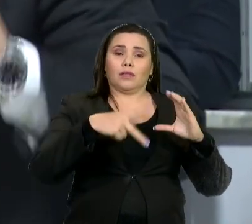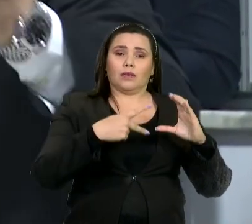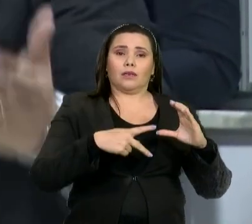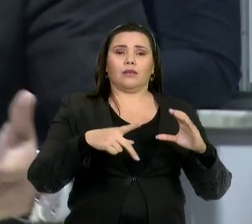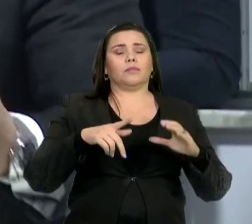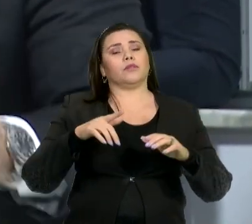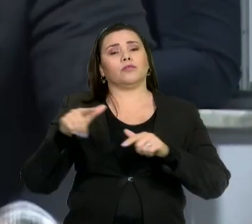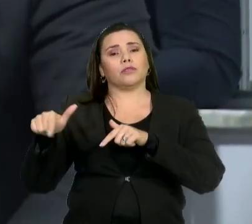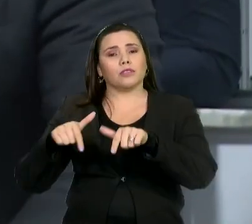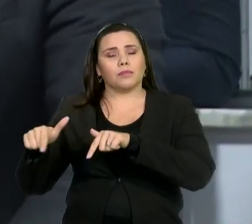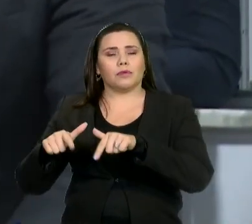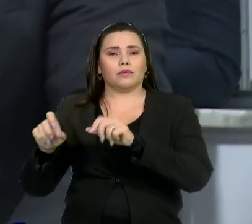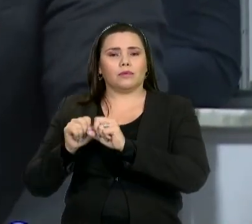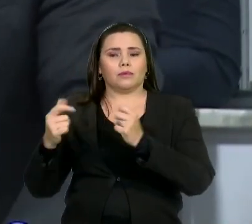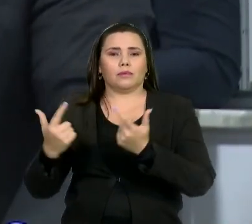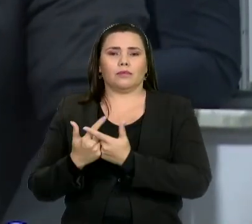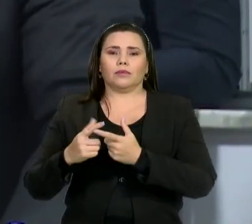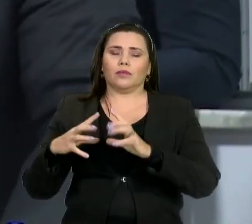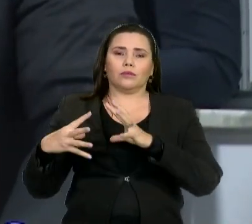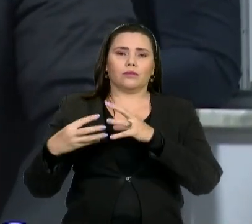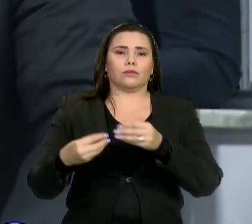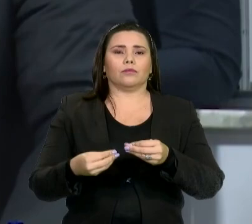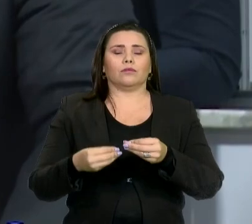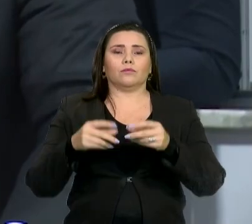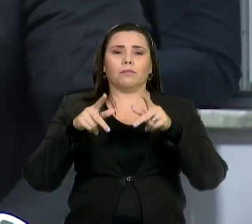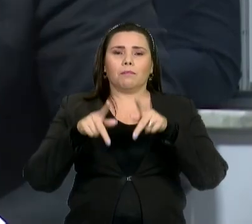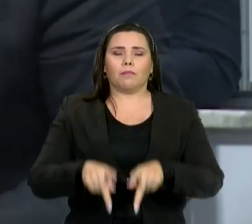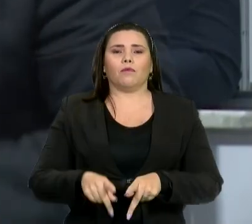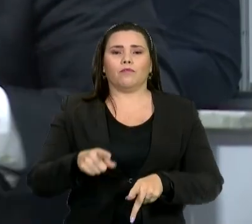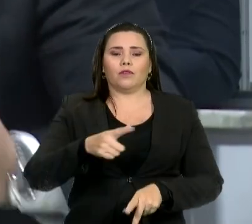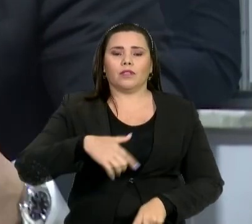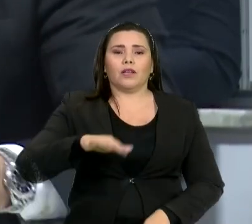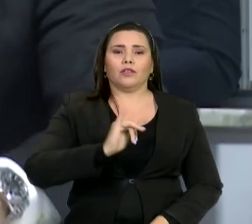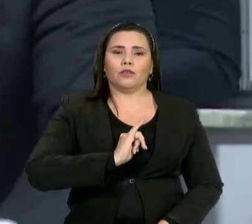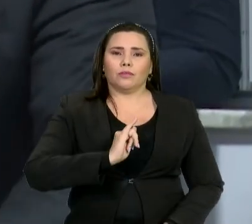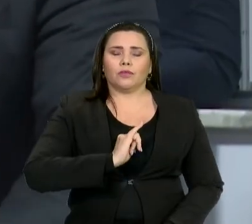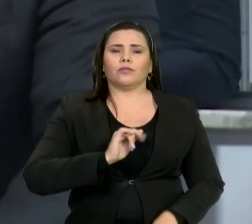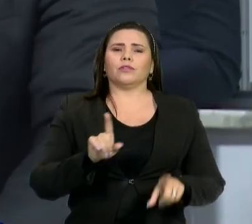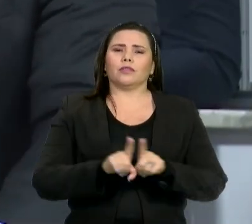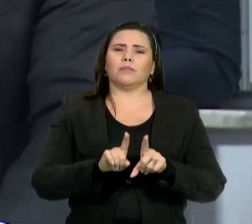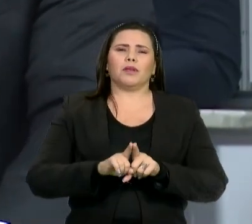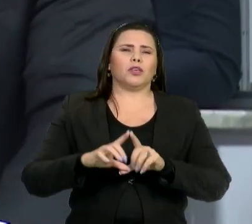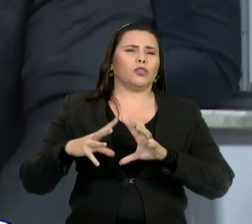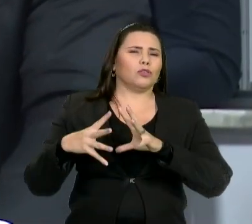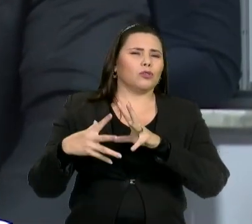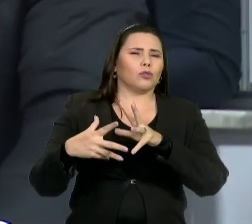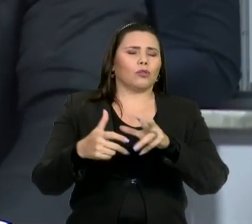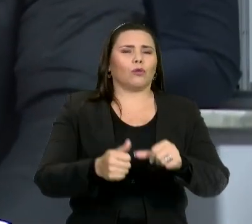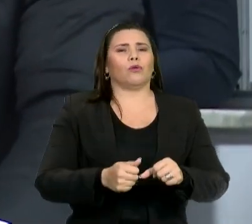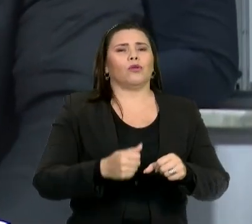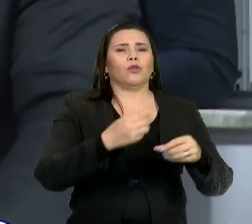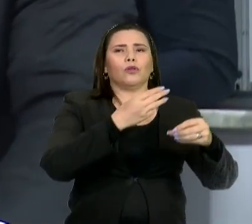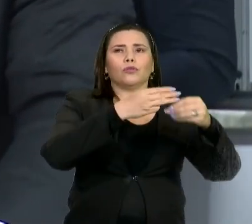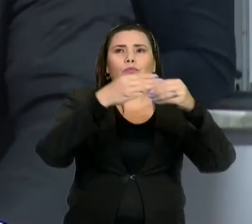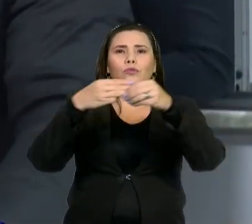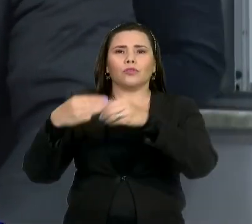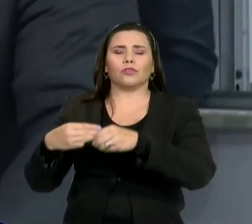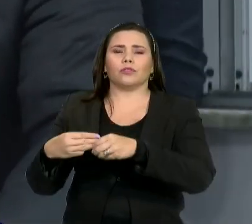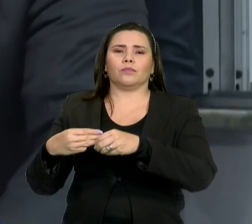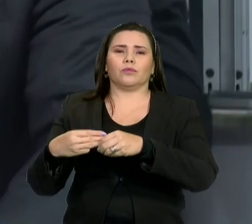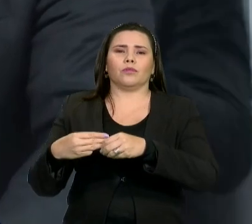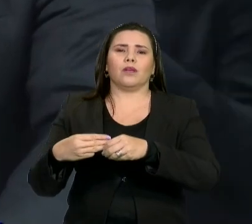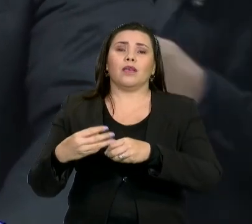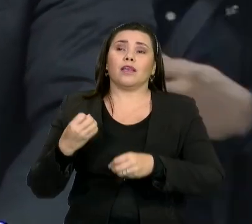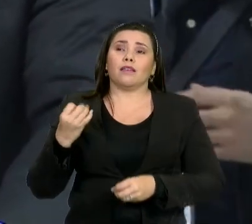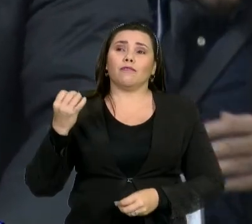a toda a população, não só da região tocantina, mas de todas as regiões do Maranhão que estão aqui de forma